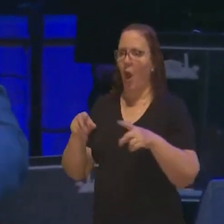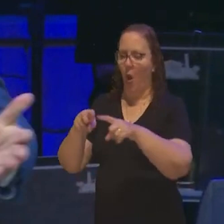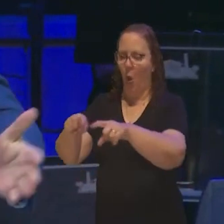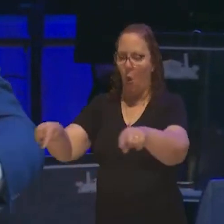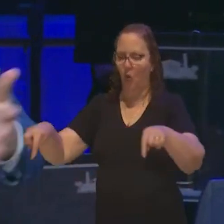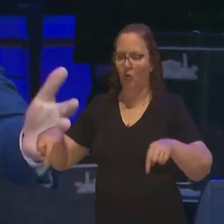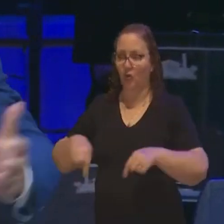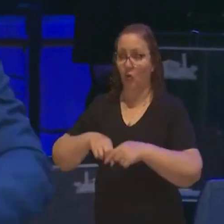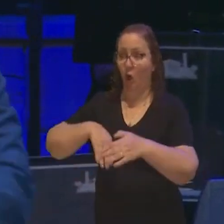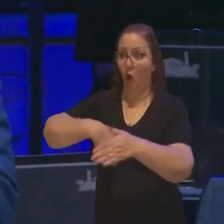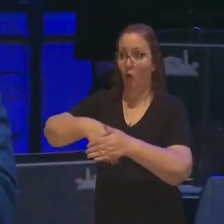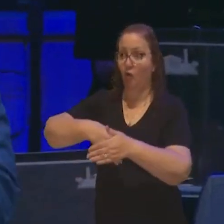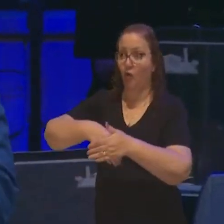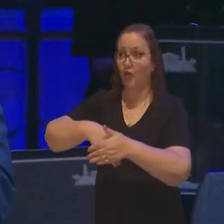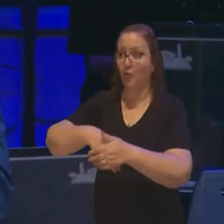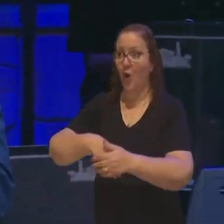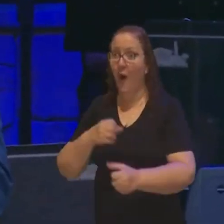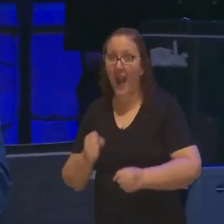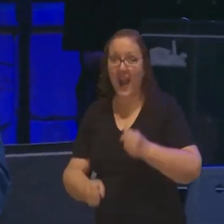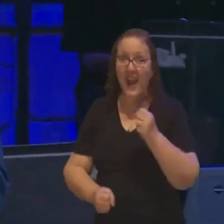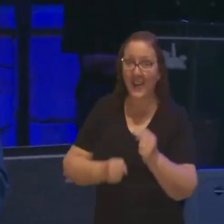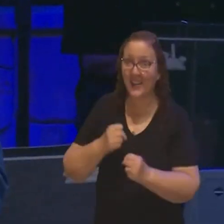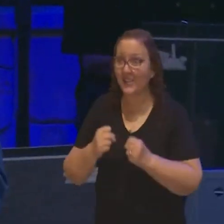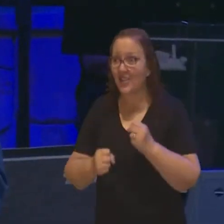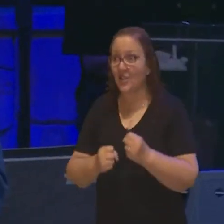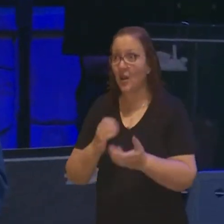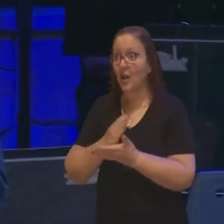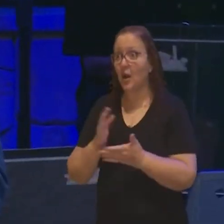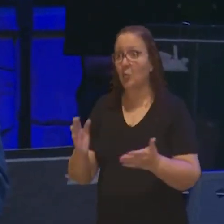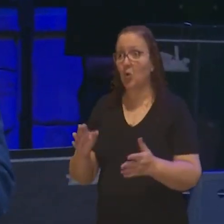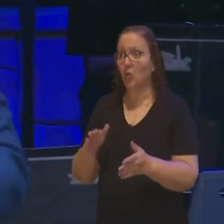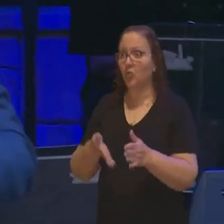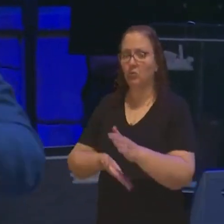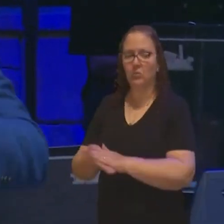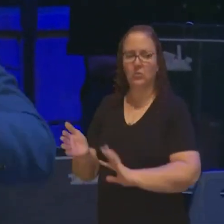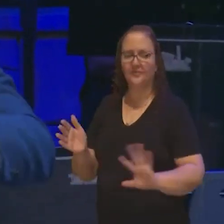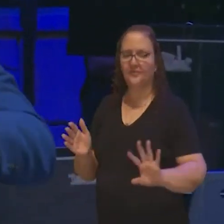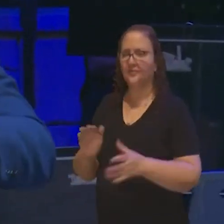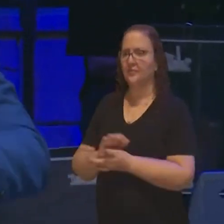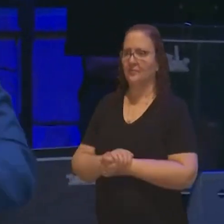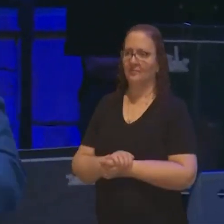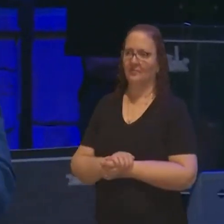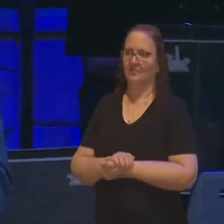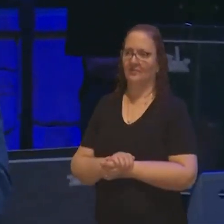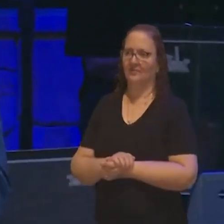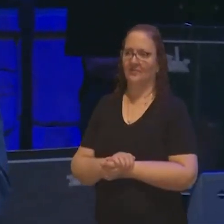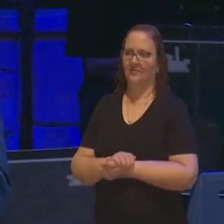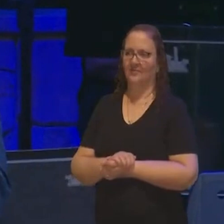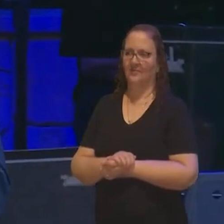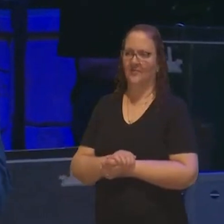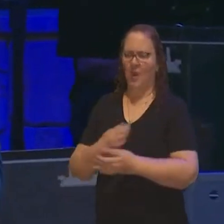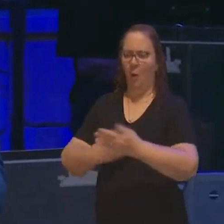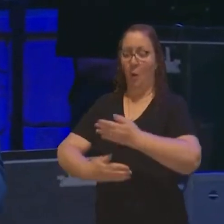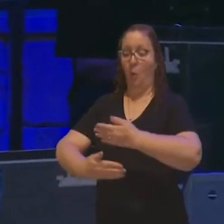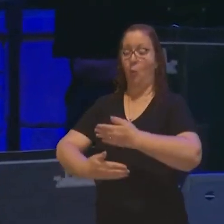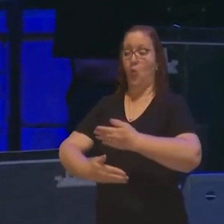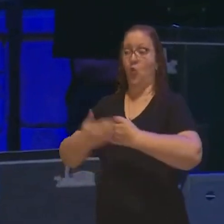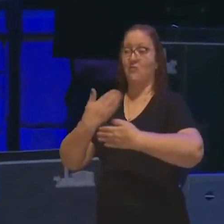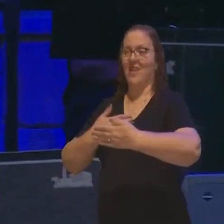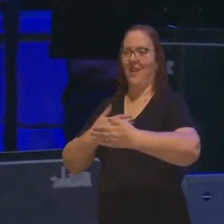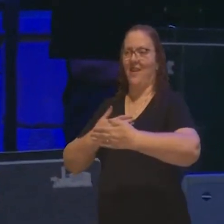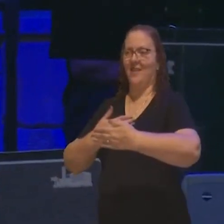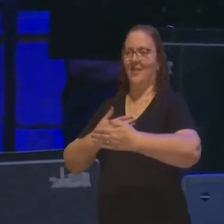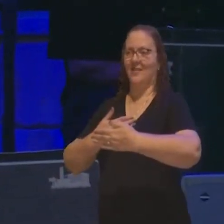ou num show de uma música qualquer. Por trás de tudo isso, existe um Deus.